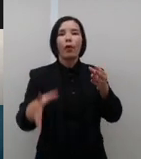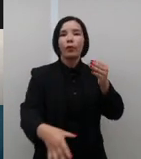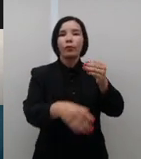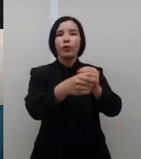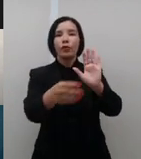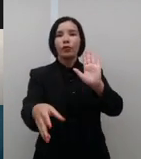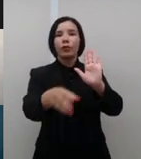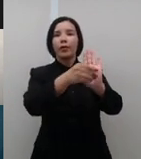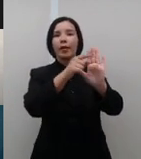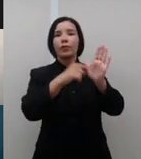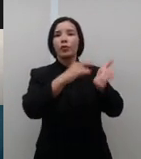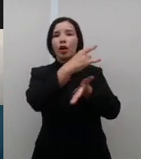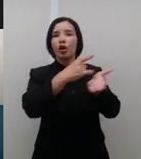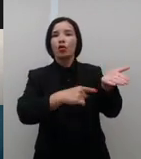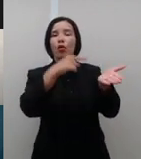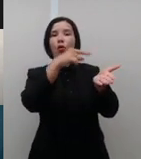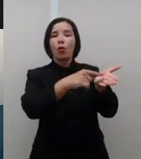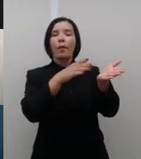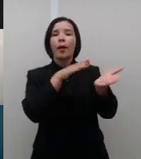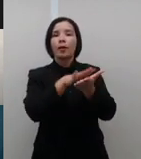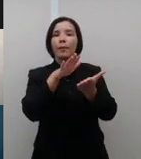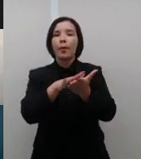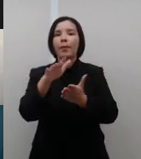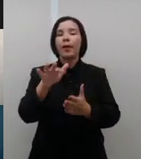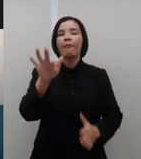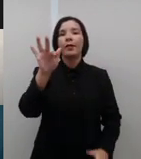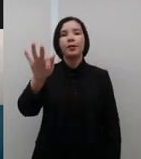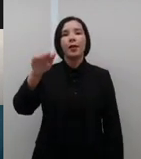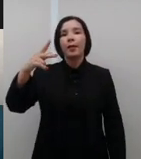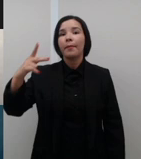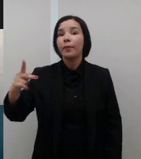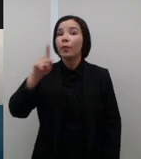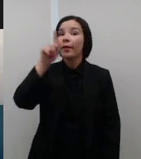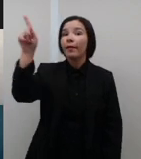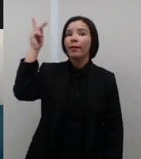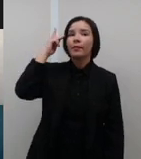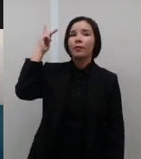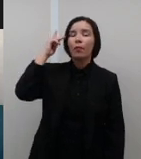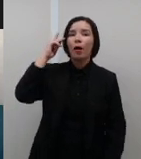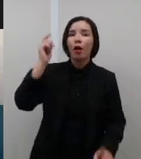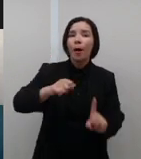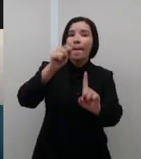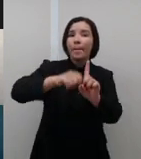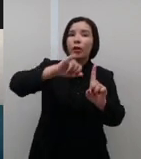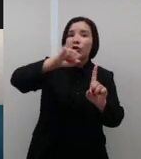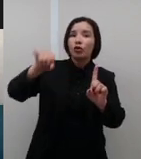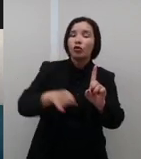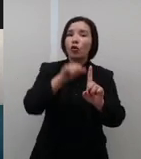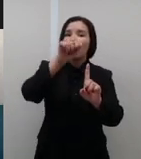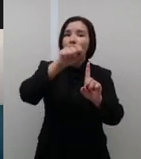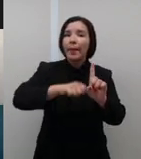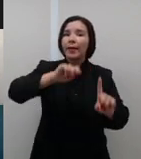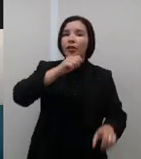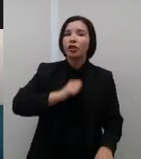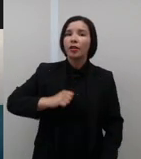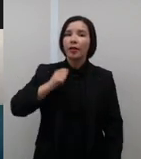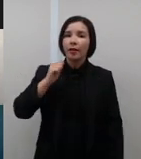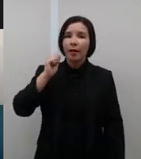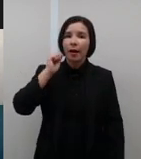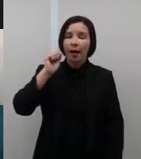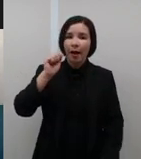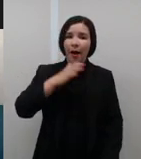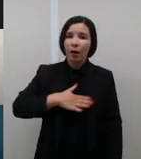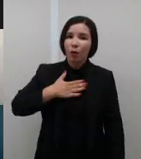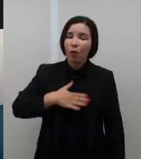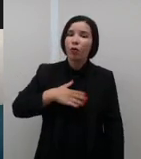pela Fazenda Pública do Estado de São Paulo em junho e em agosto. Nesse mês, até hoje, essa operação foi feita, meus clientes